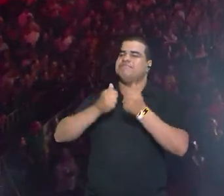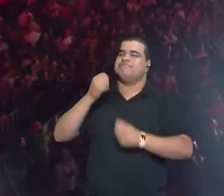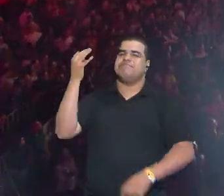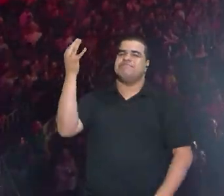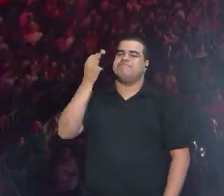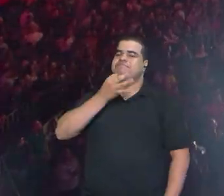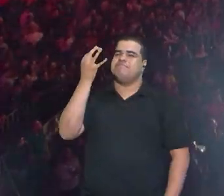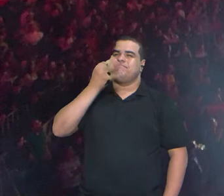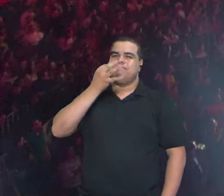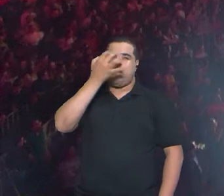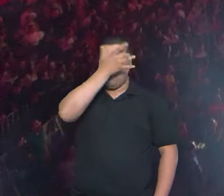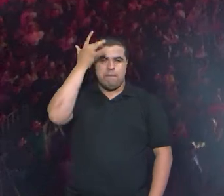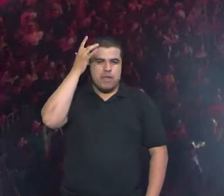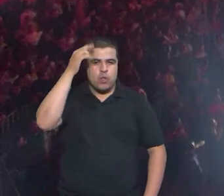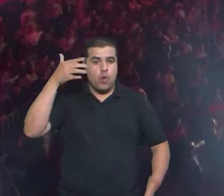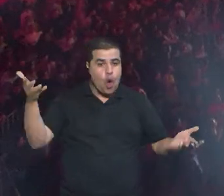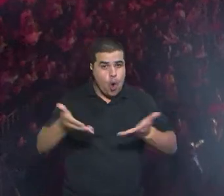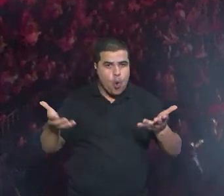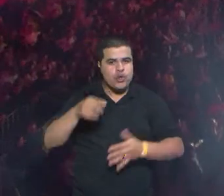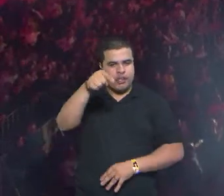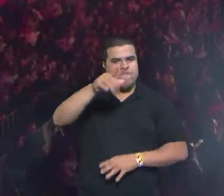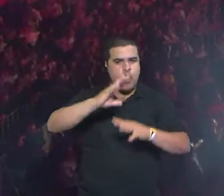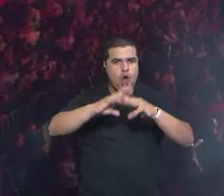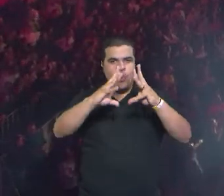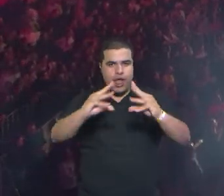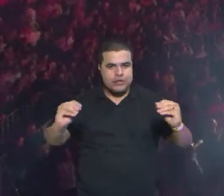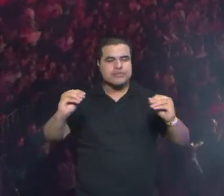pessoas foram curadas aqui